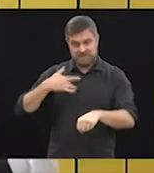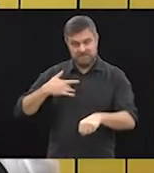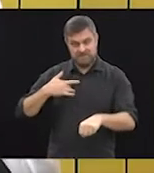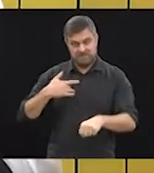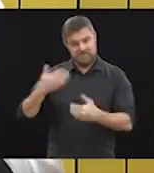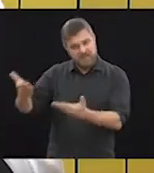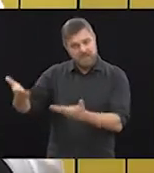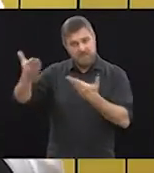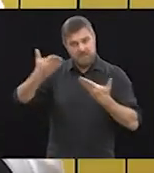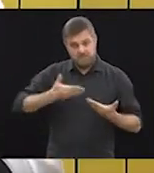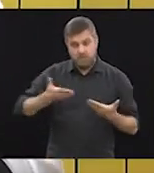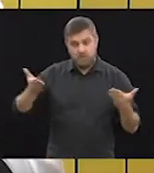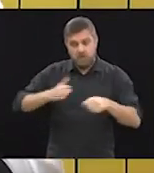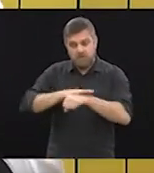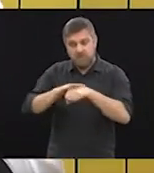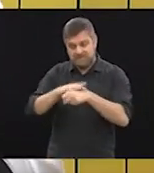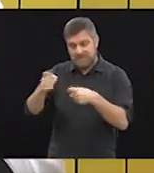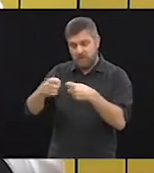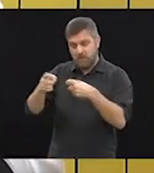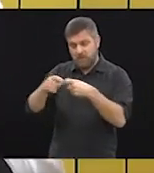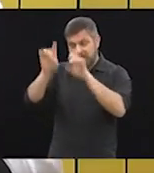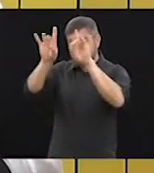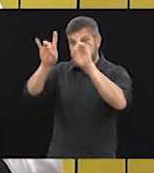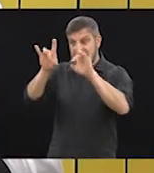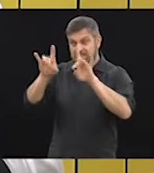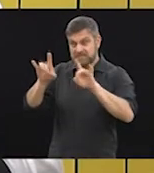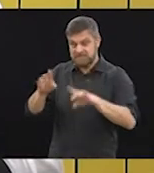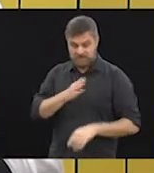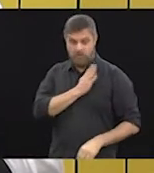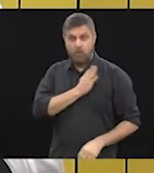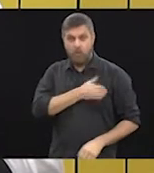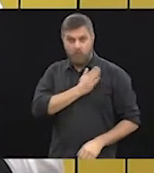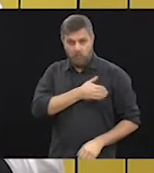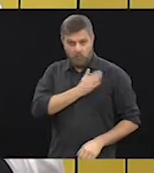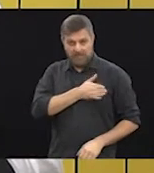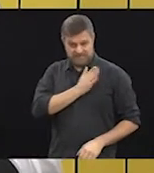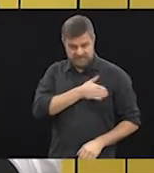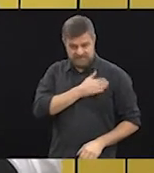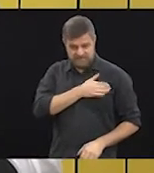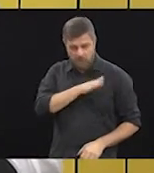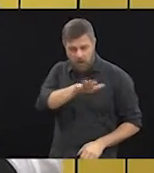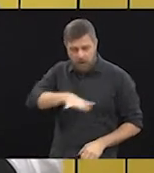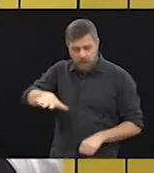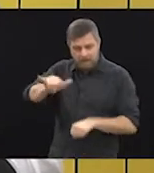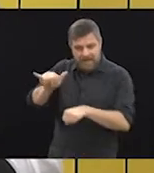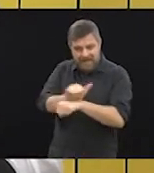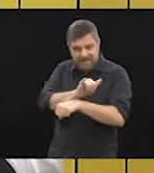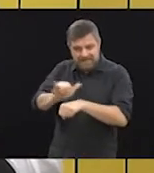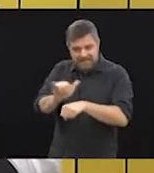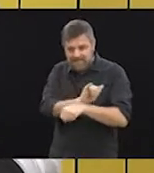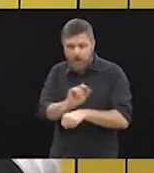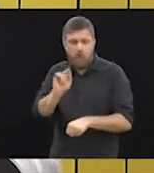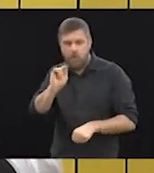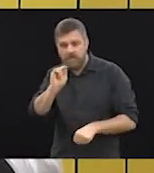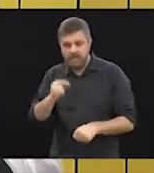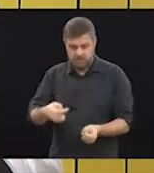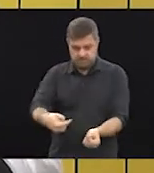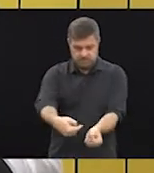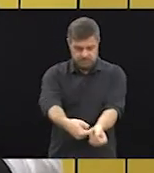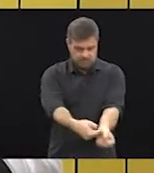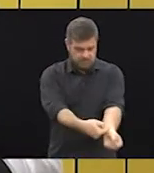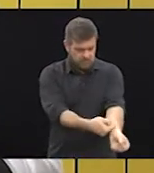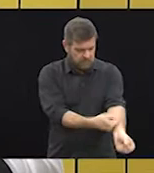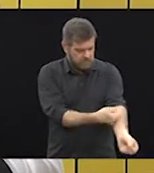Bem-vindo ao Momento Saúde. Hoje vamos dar início conversando com o Dr. Silvio Geopato sobre cardiologia intervencionista. É um ramo